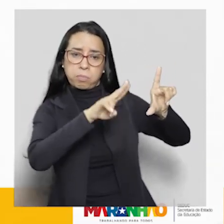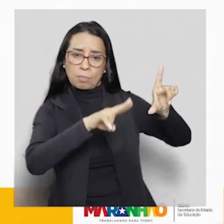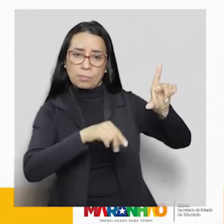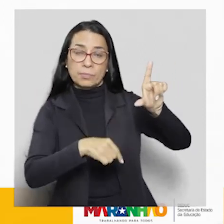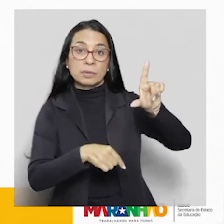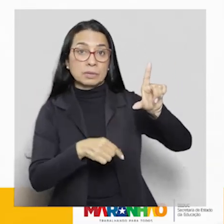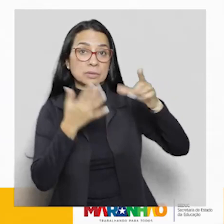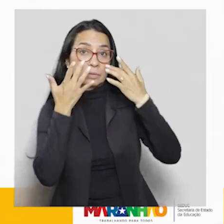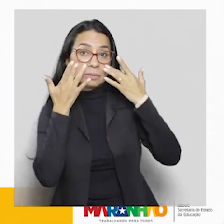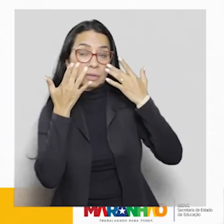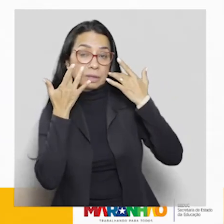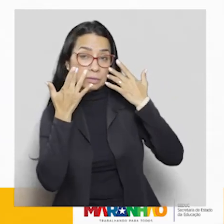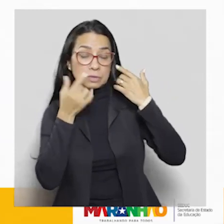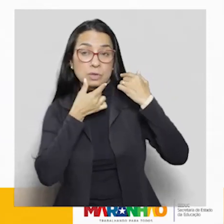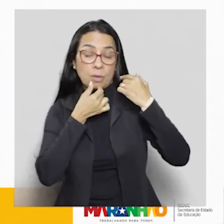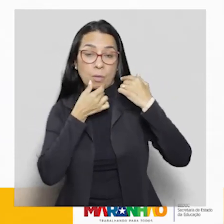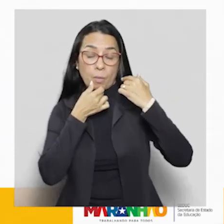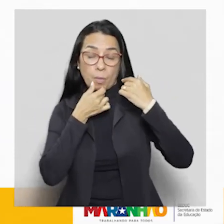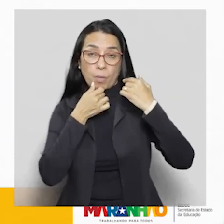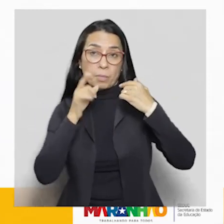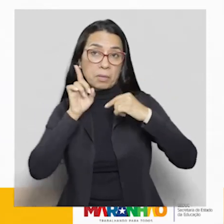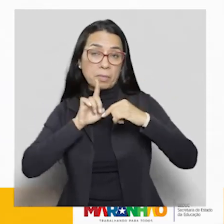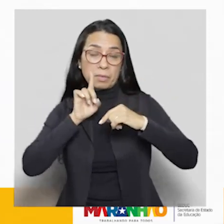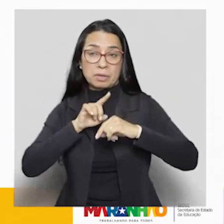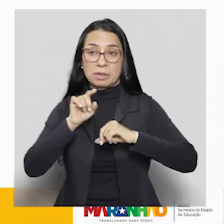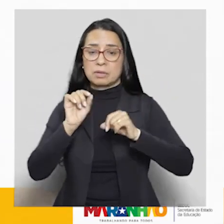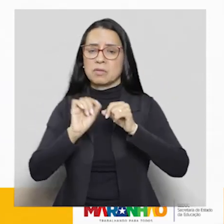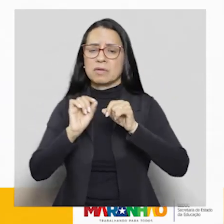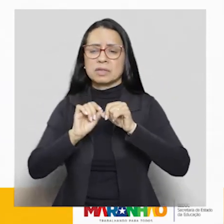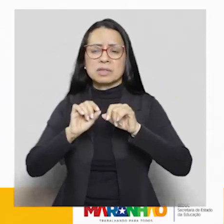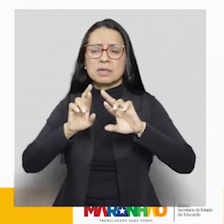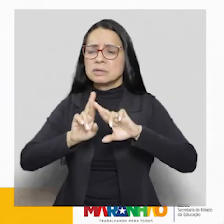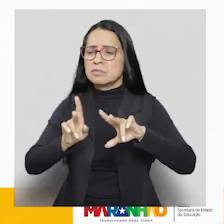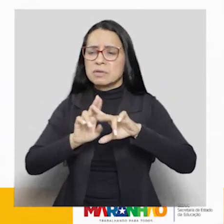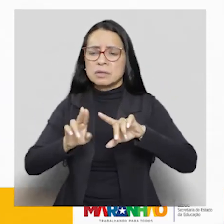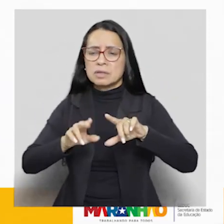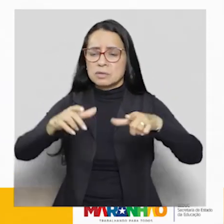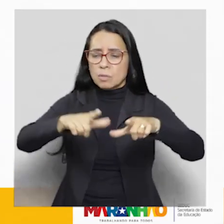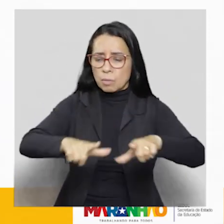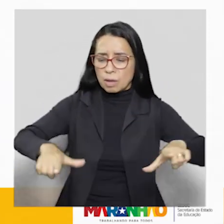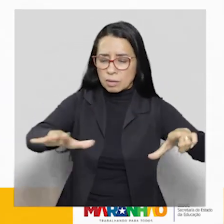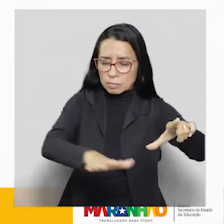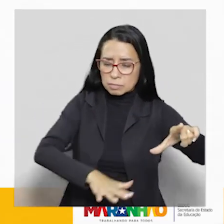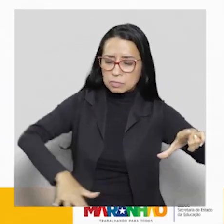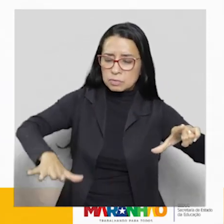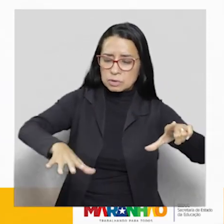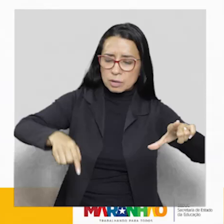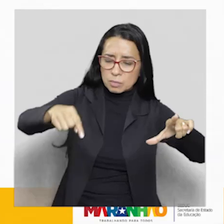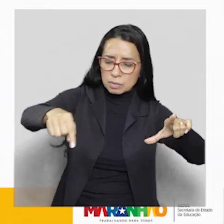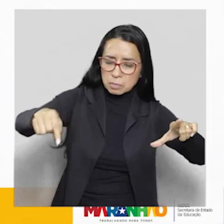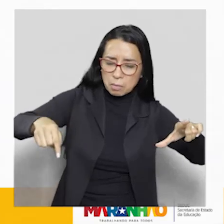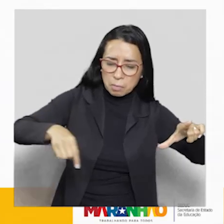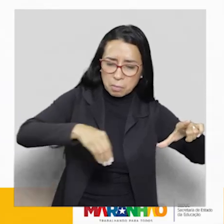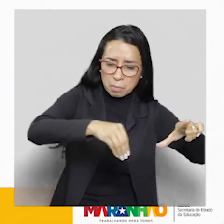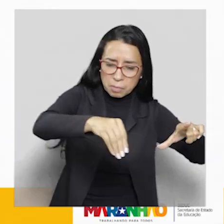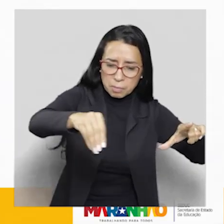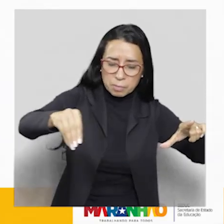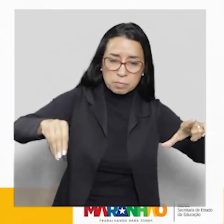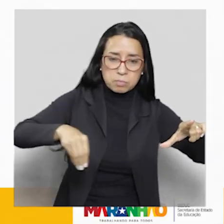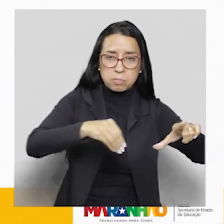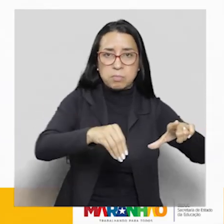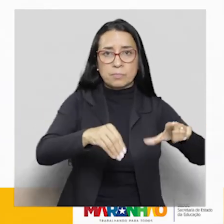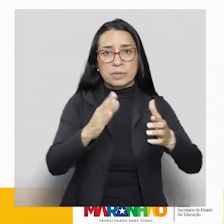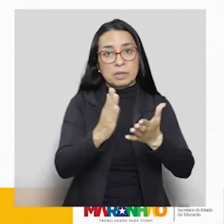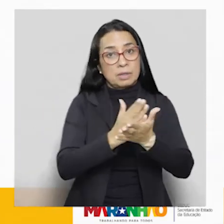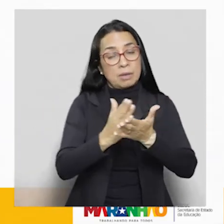esse artista americano, ele fazia diferente. Ele colocava as telas no chão e ia respingando. Em alguns casos,